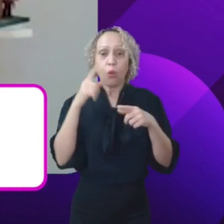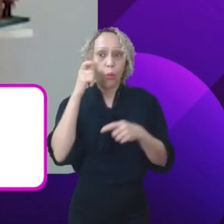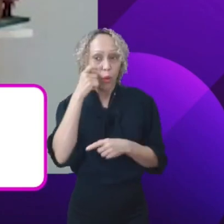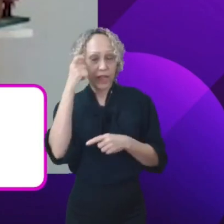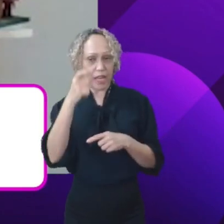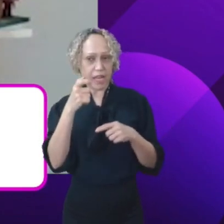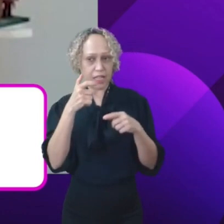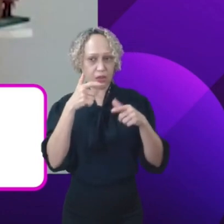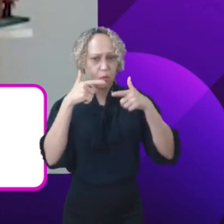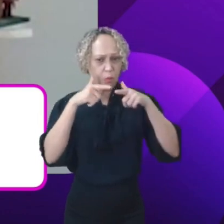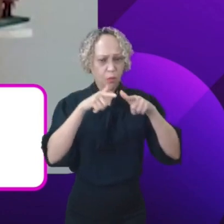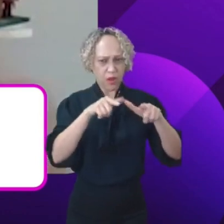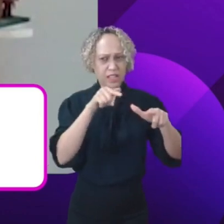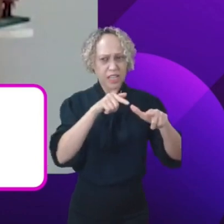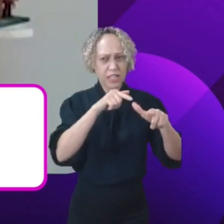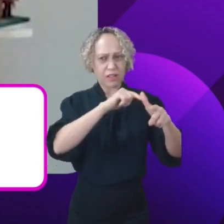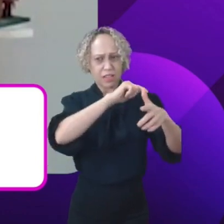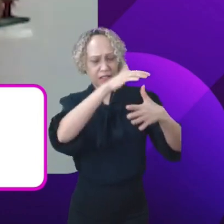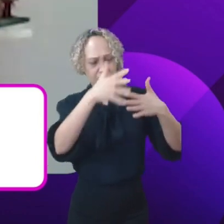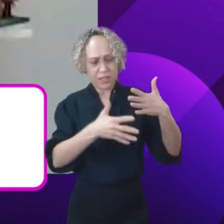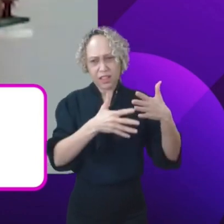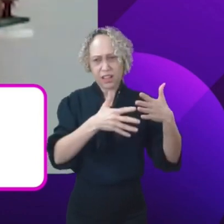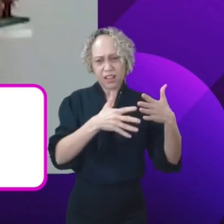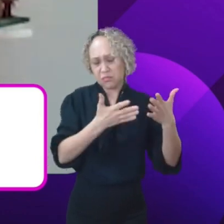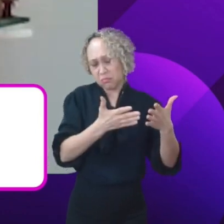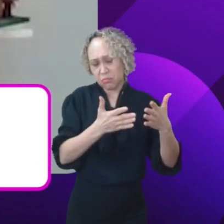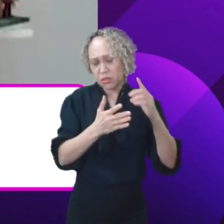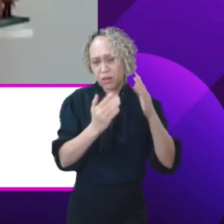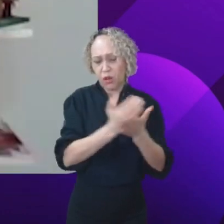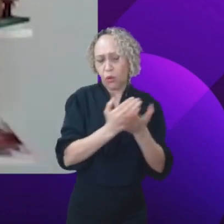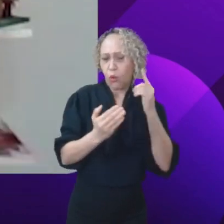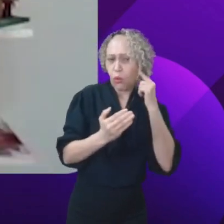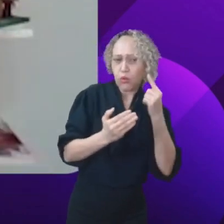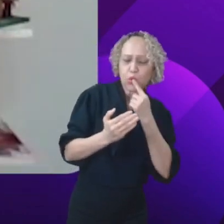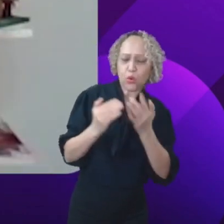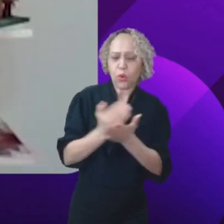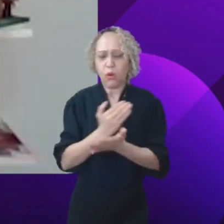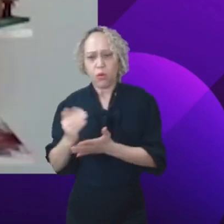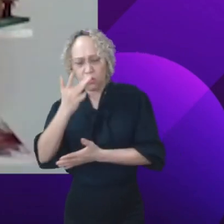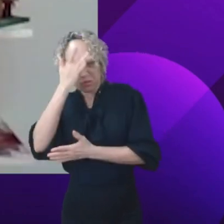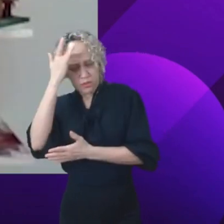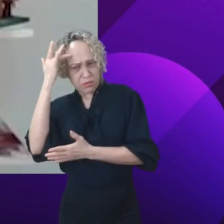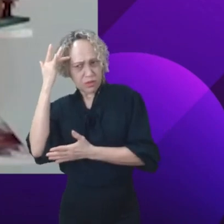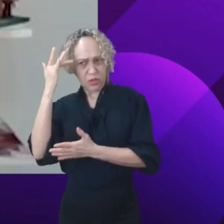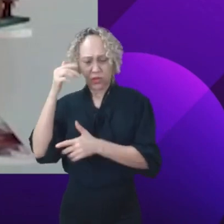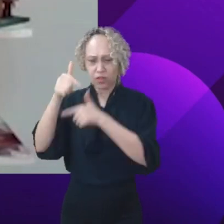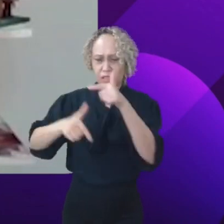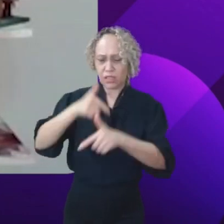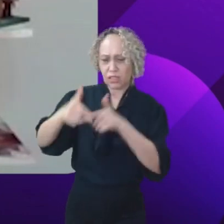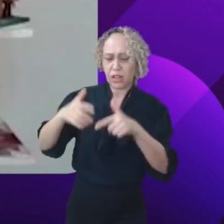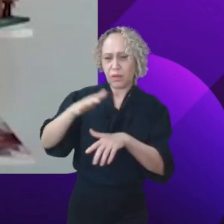extremamente restrito aos surdos ou alguns profissionais que atuam na área que são ouvintes, ou o familiar, né, ou a pessoa que